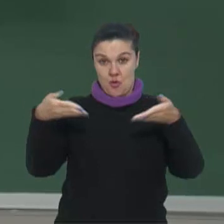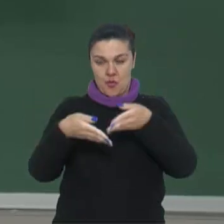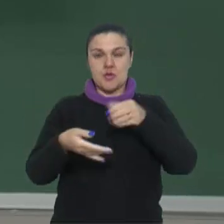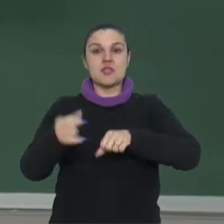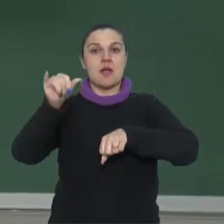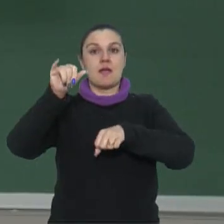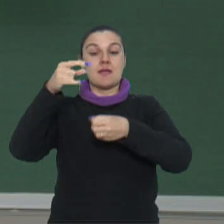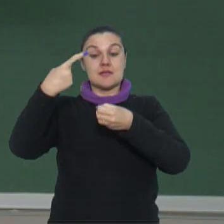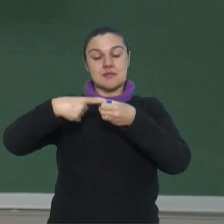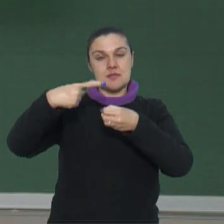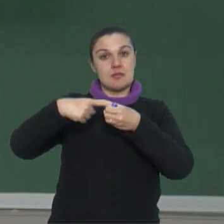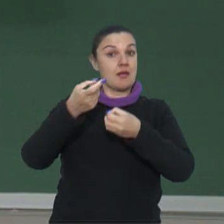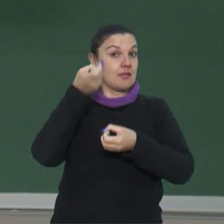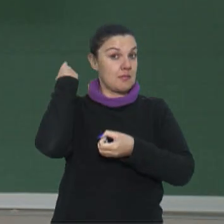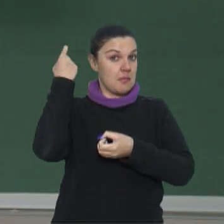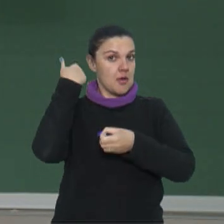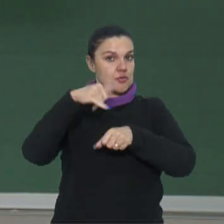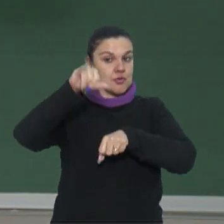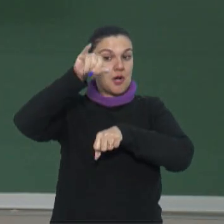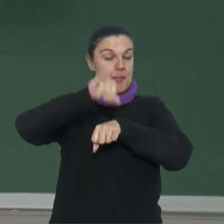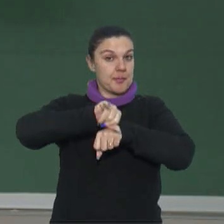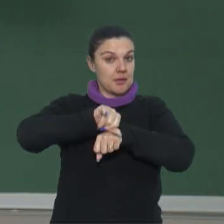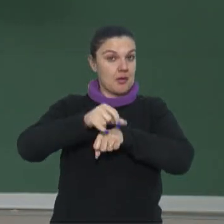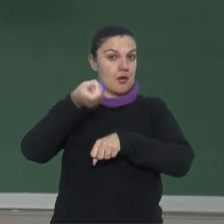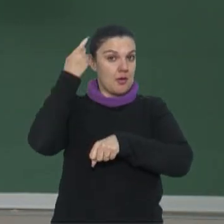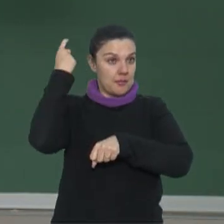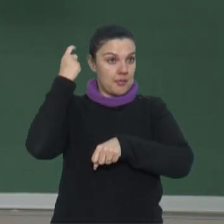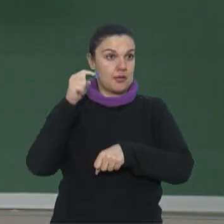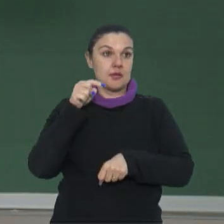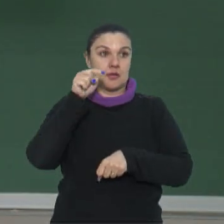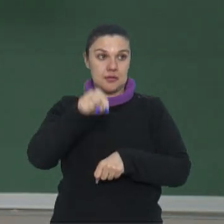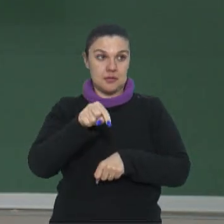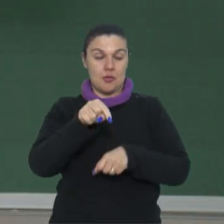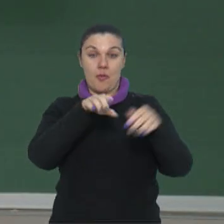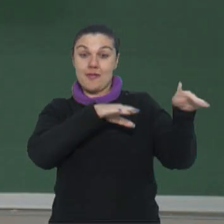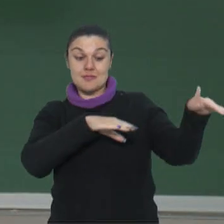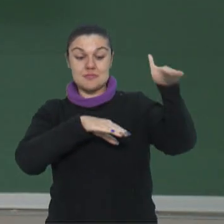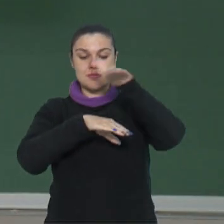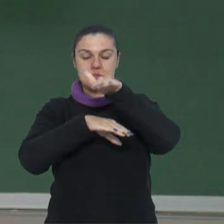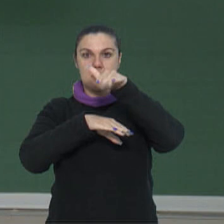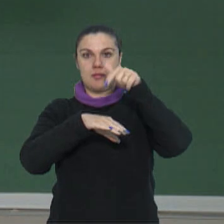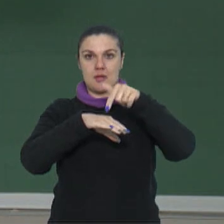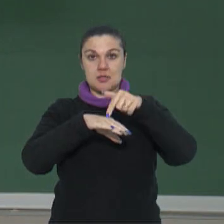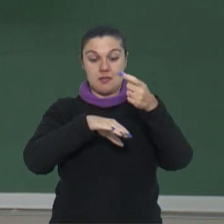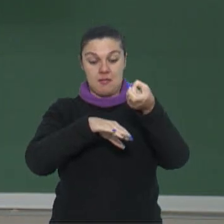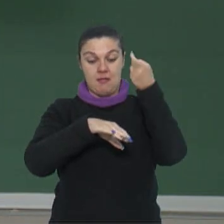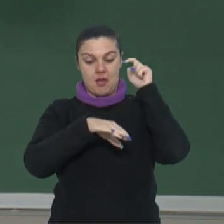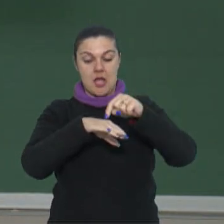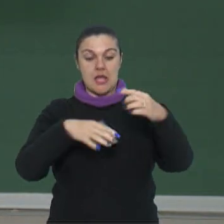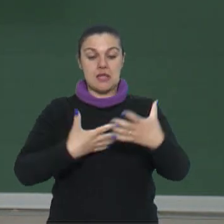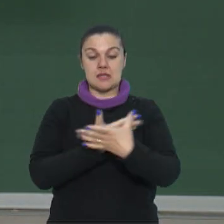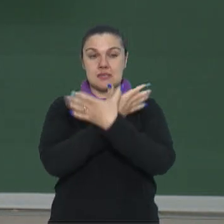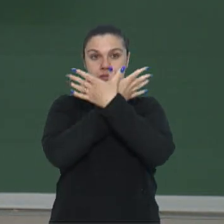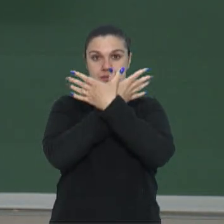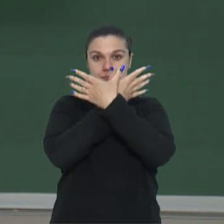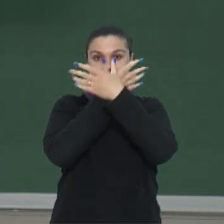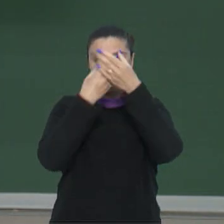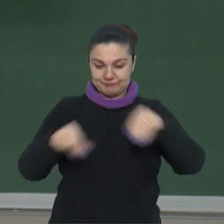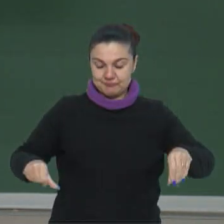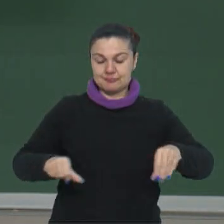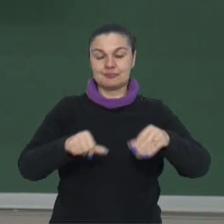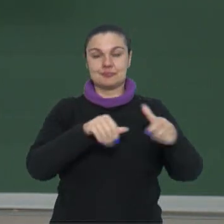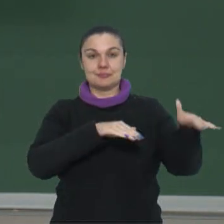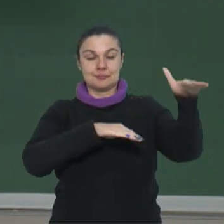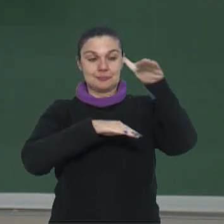inclusive, né? A Cidade do México foi fundada sobre a cidade Tenochtitlan. Fundada ou destruída, né?